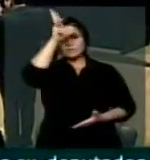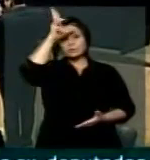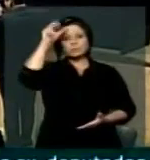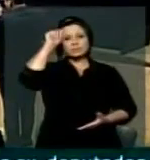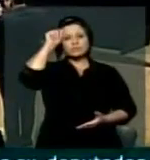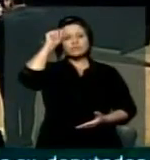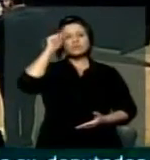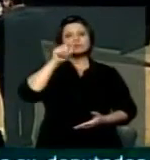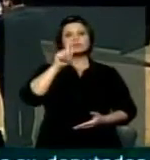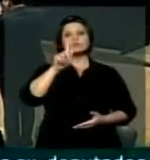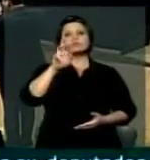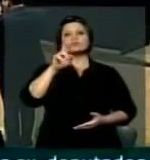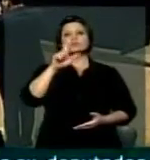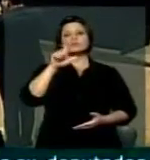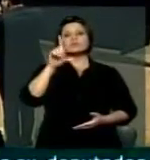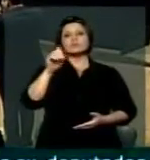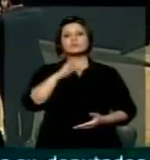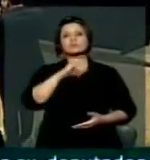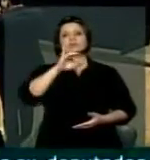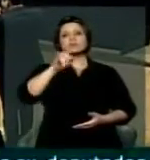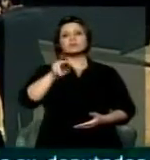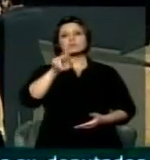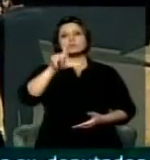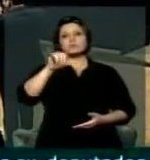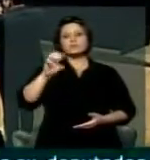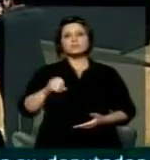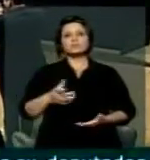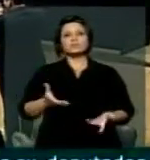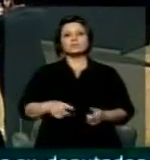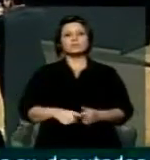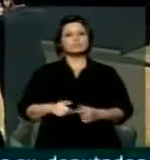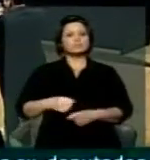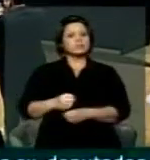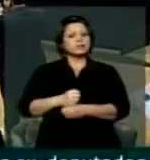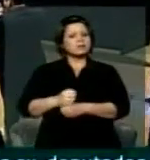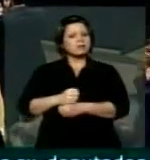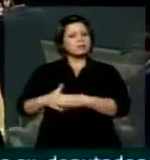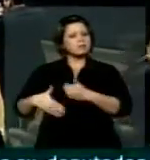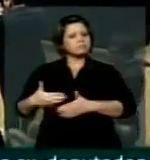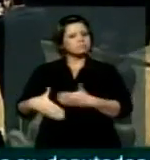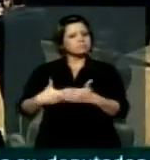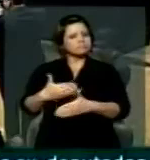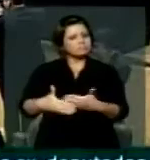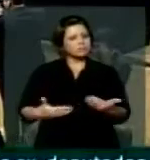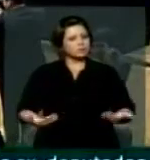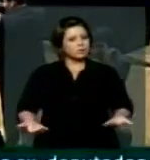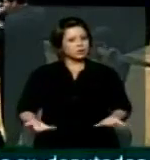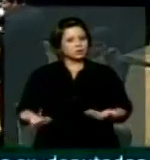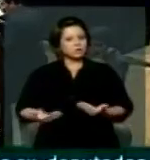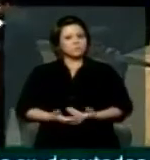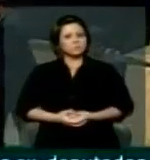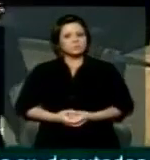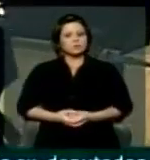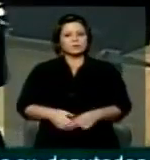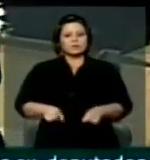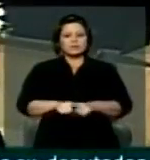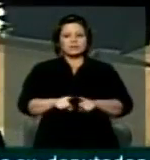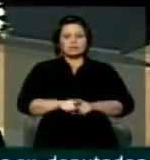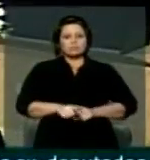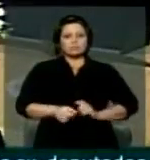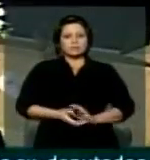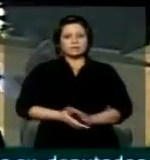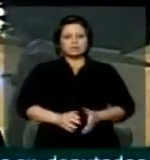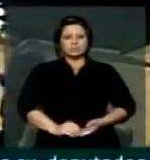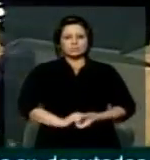Geraldo Júlio, nosso companheiro de muitas jornadas. Quero